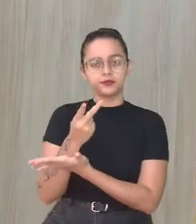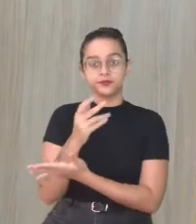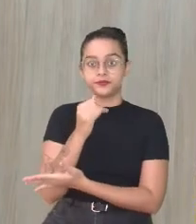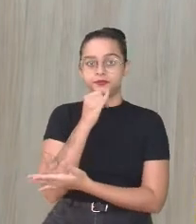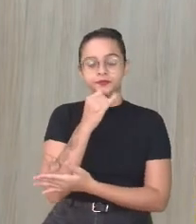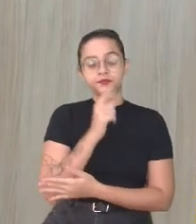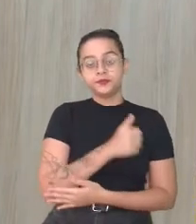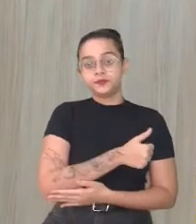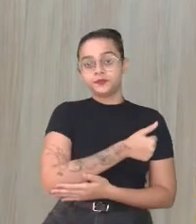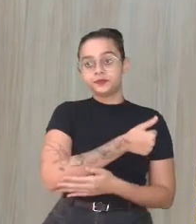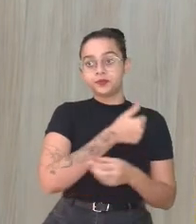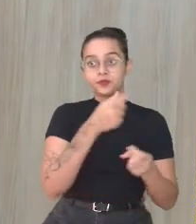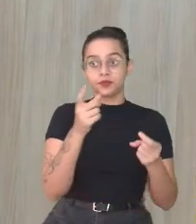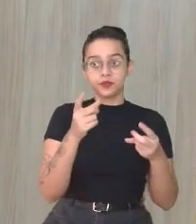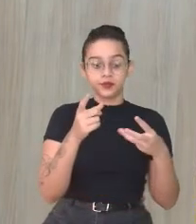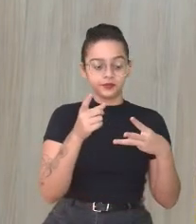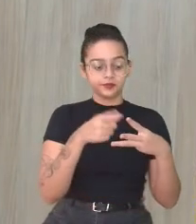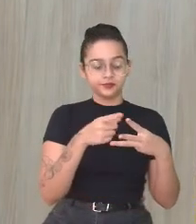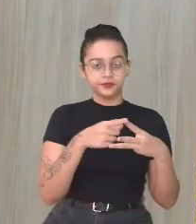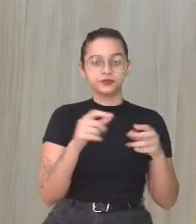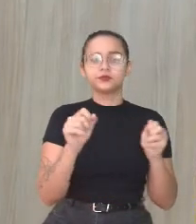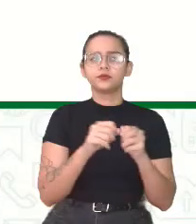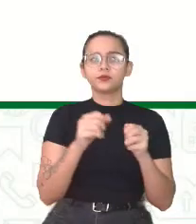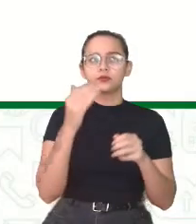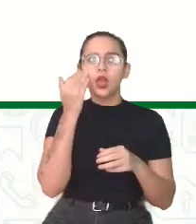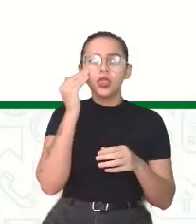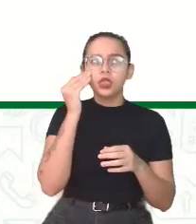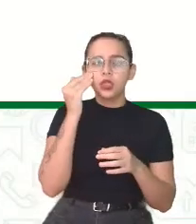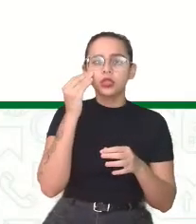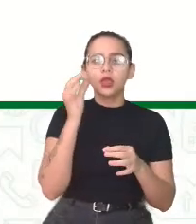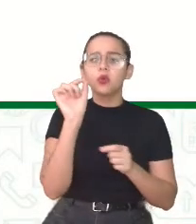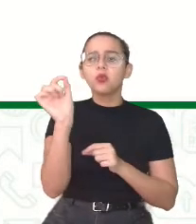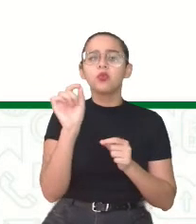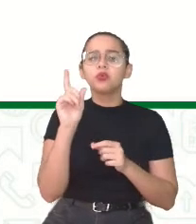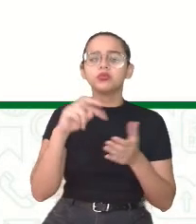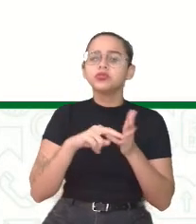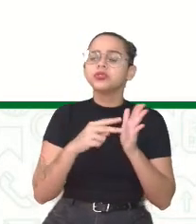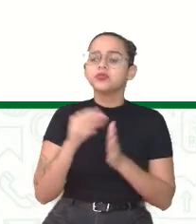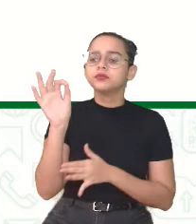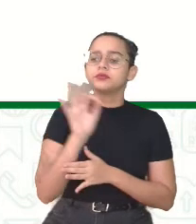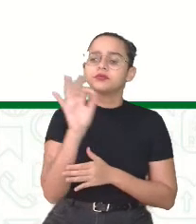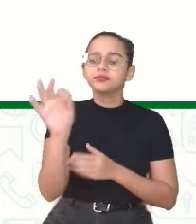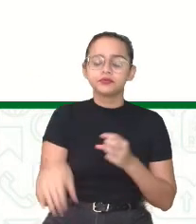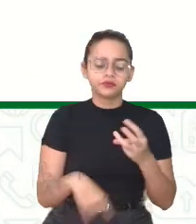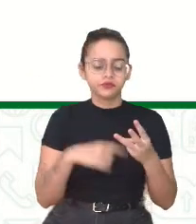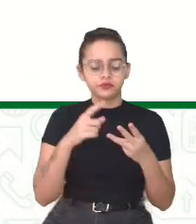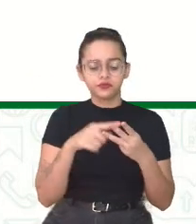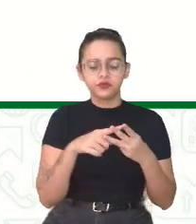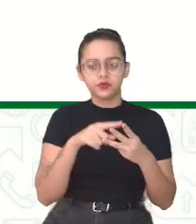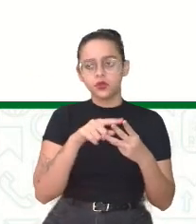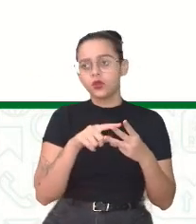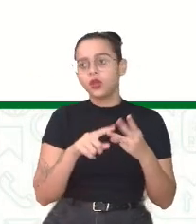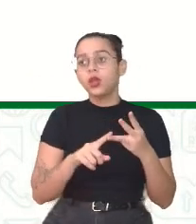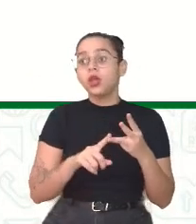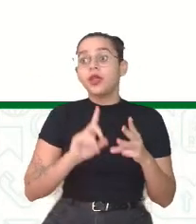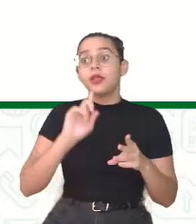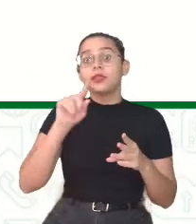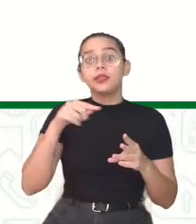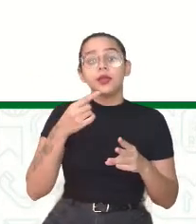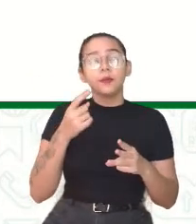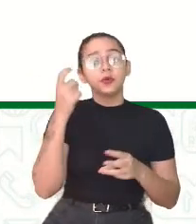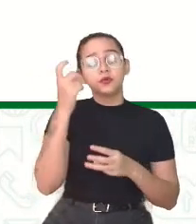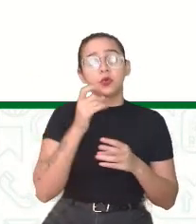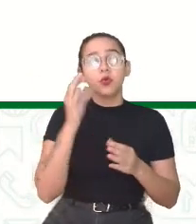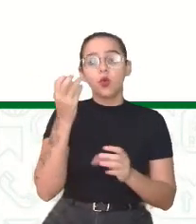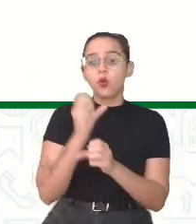primeiro, a porcentagem ela faça sentido, o que seria porcentagem, e depois a gente se preocupar com os cálculos da